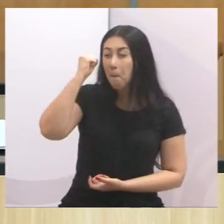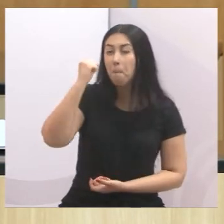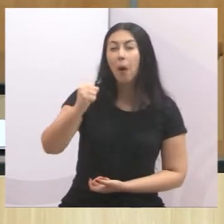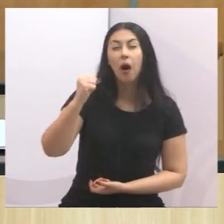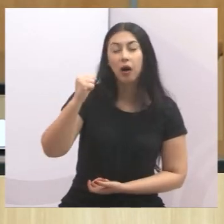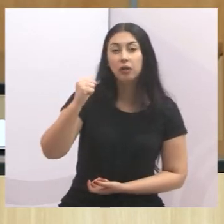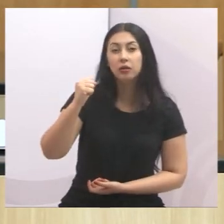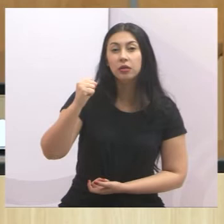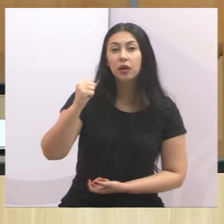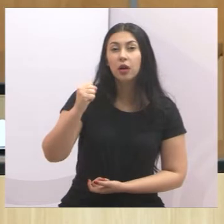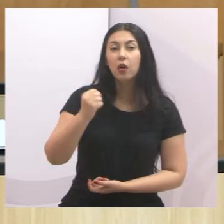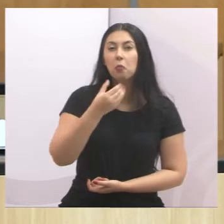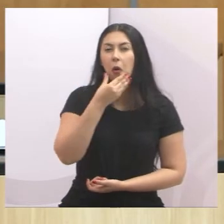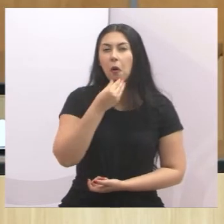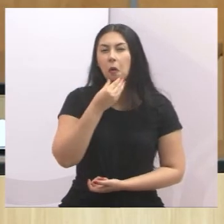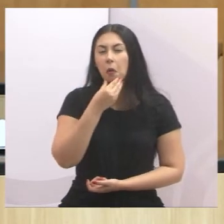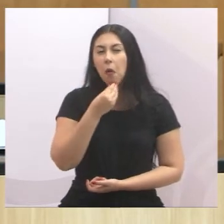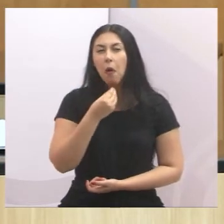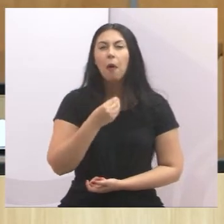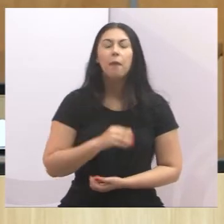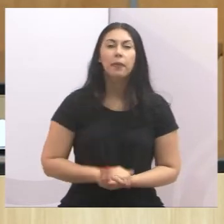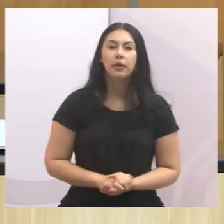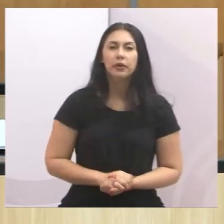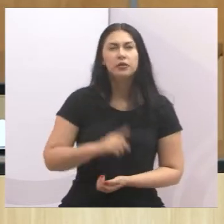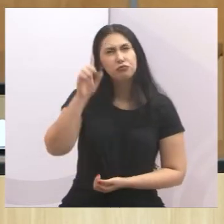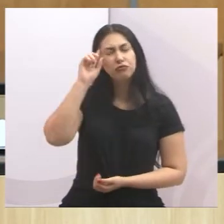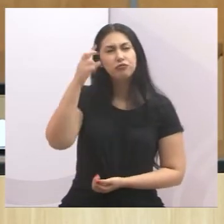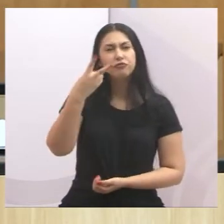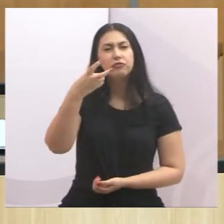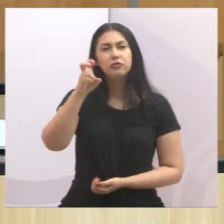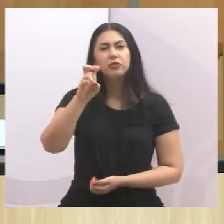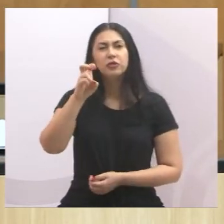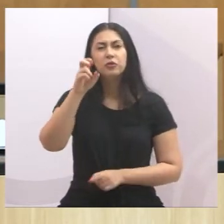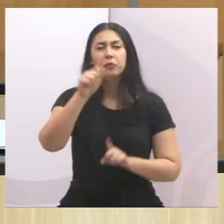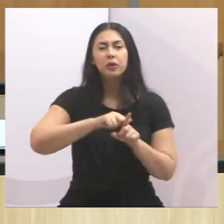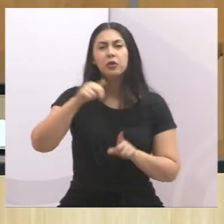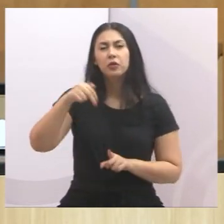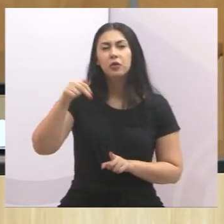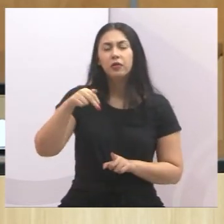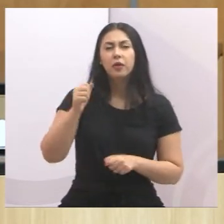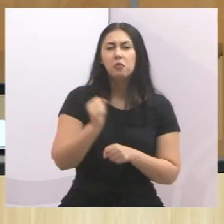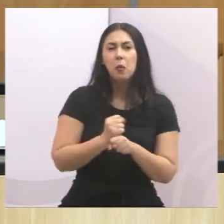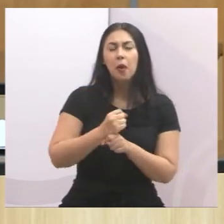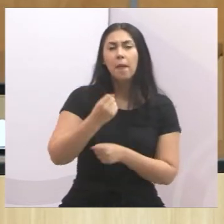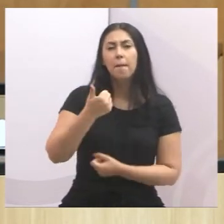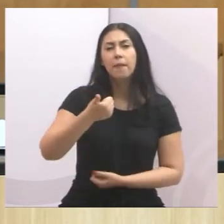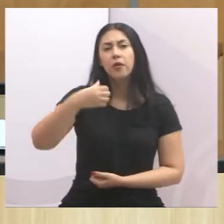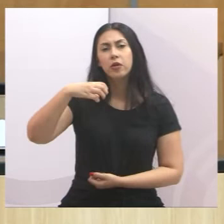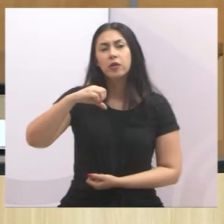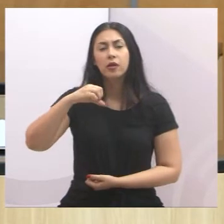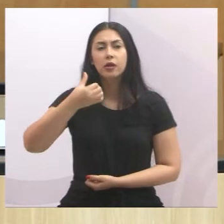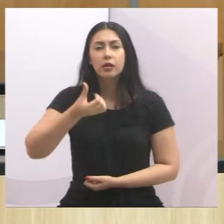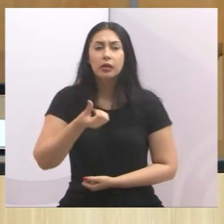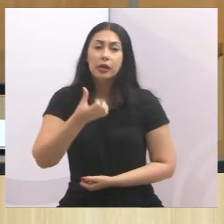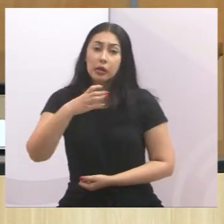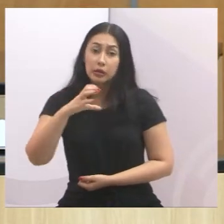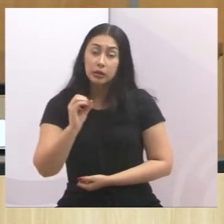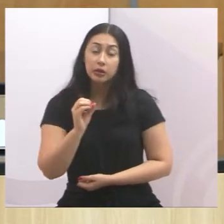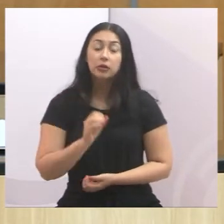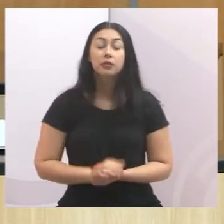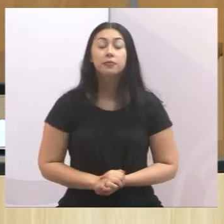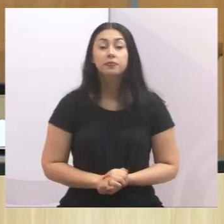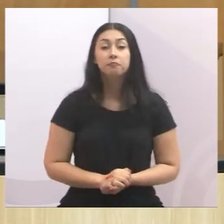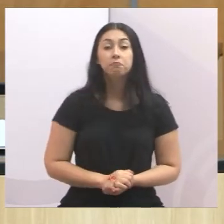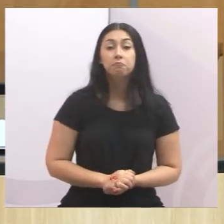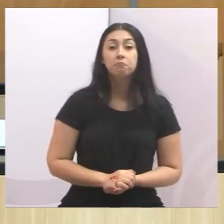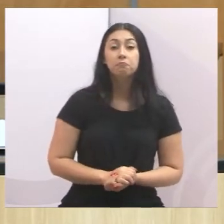ditador Trujillo em 25 de novembro de 1960 na República Dominicana. Feito este registro,